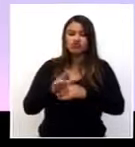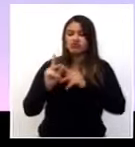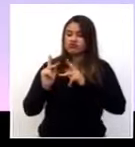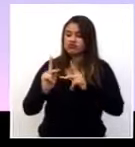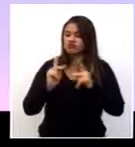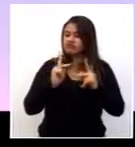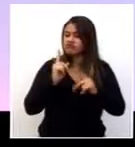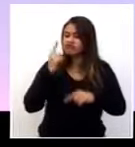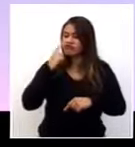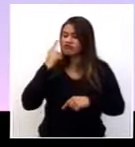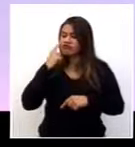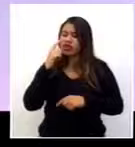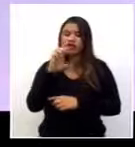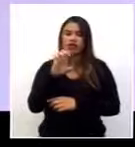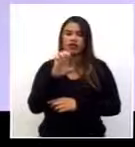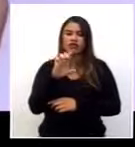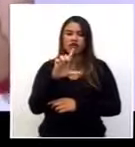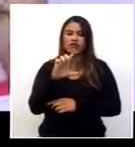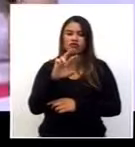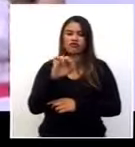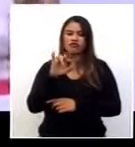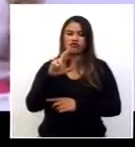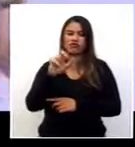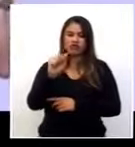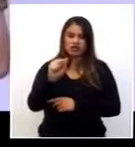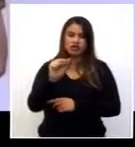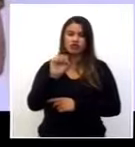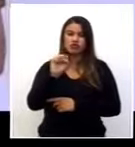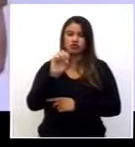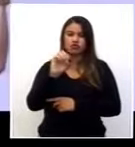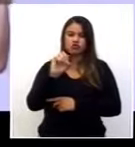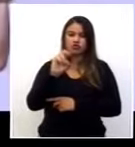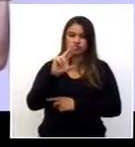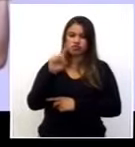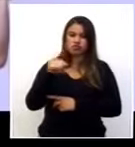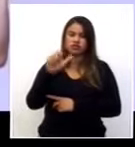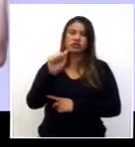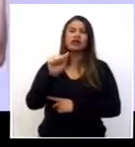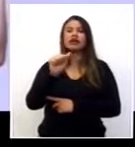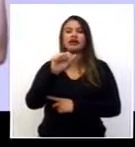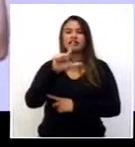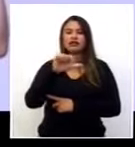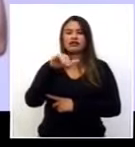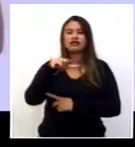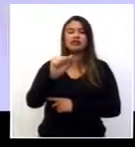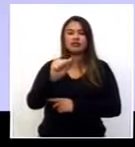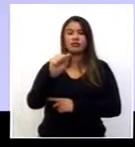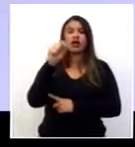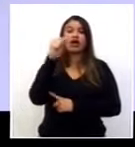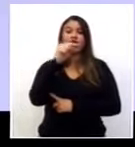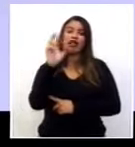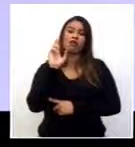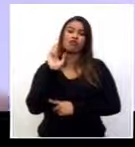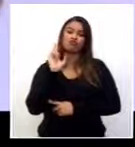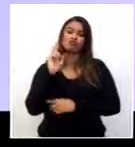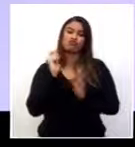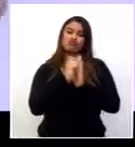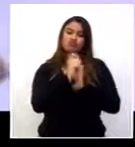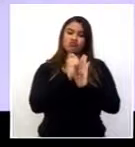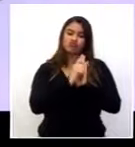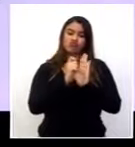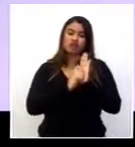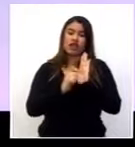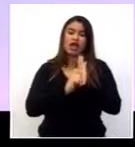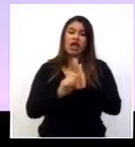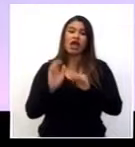E Elvira de Souza Lima escreve muito bem sobre isso, nos dando sustentação teórica para